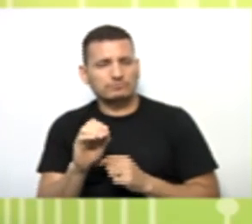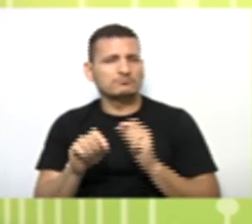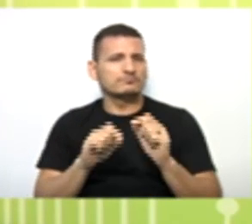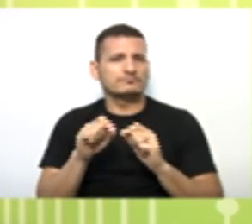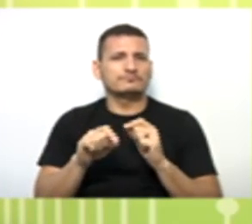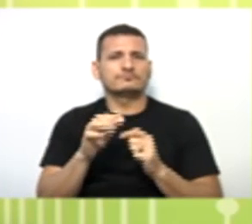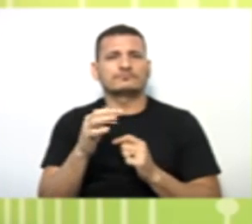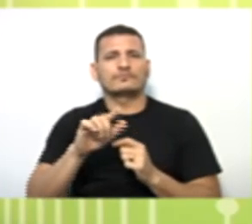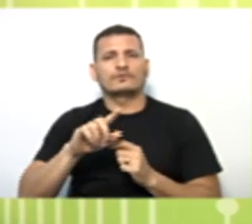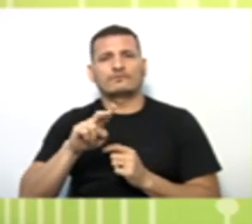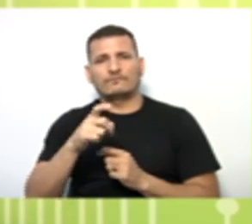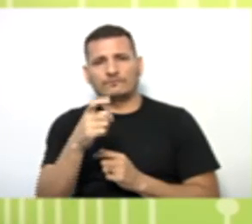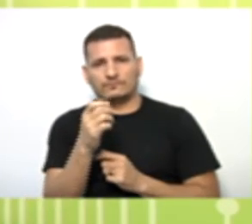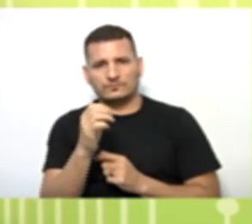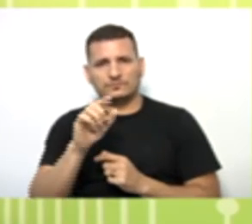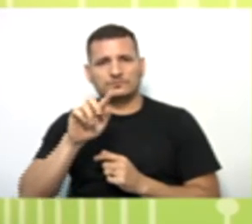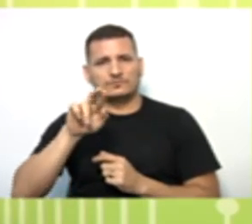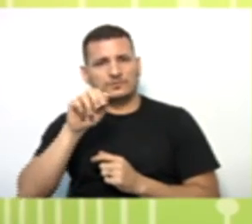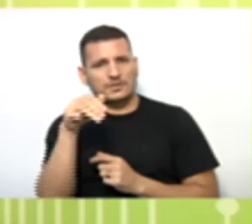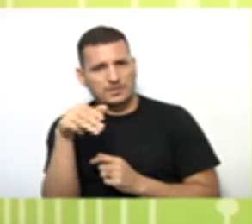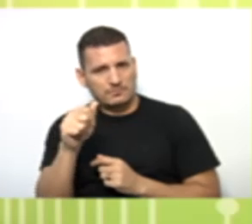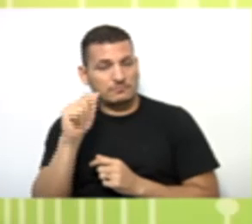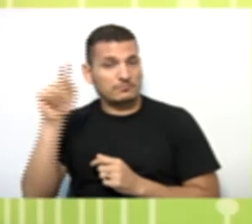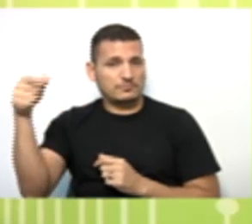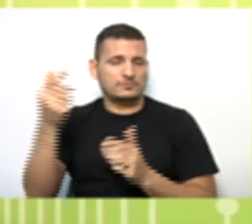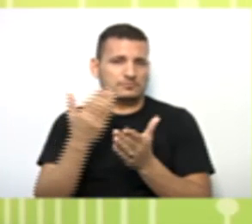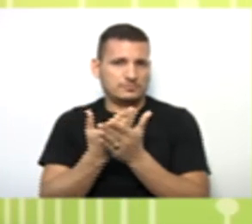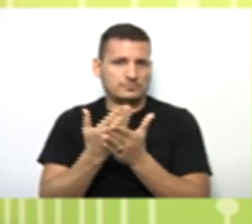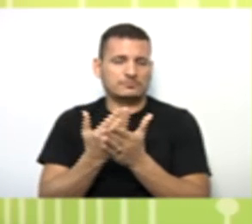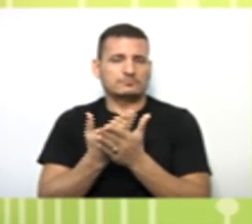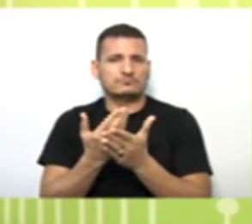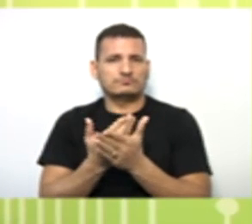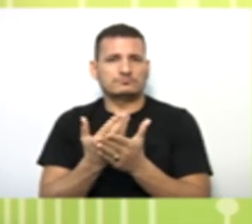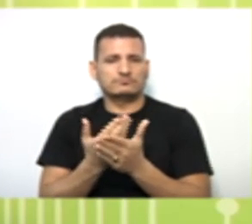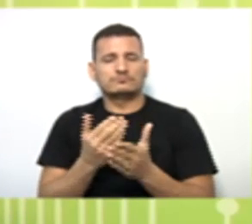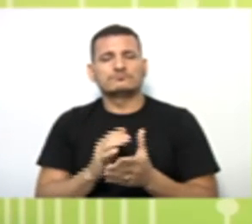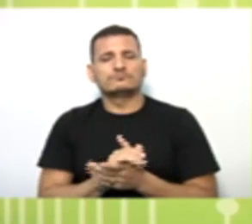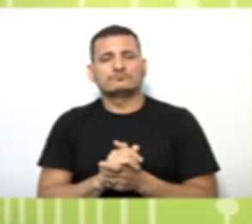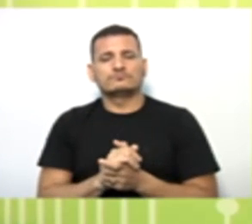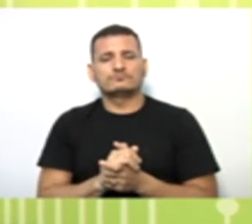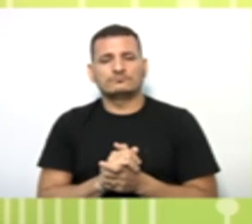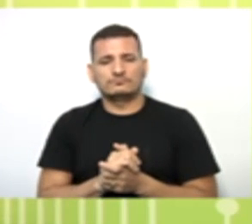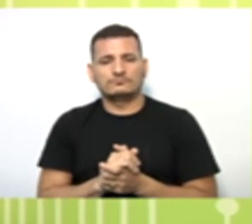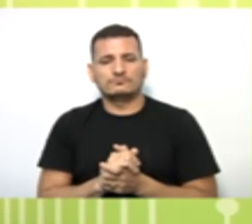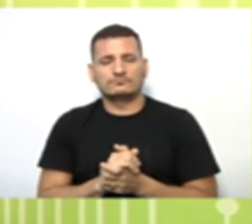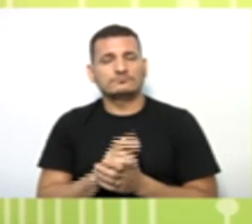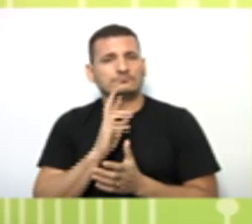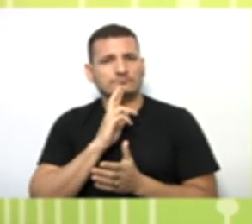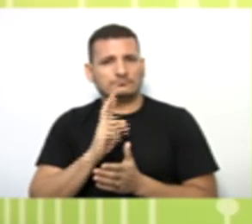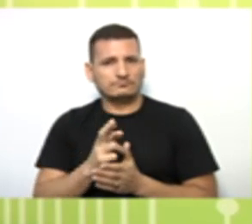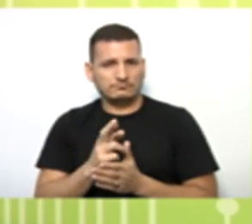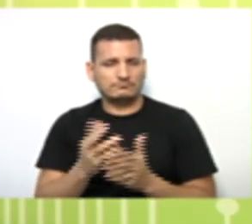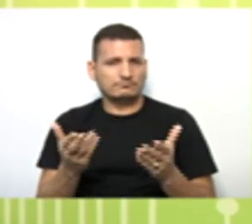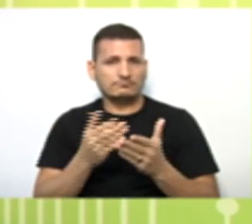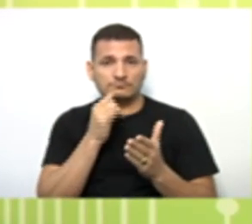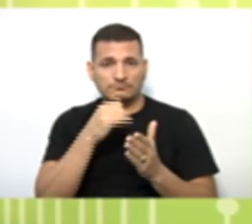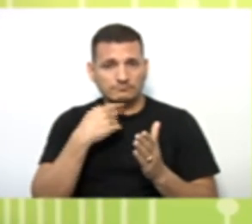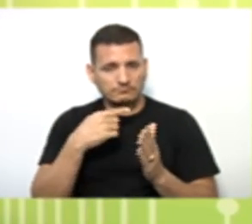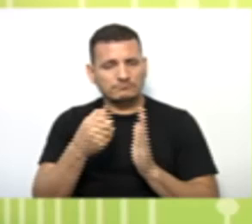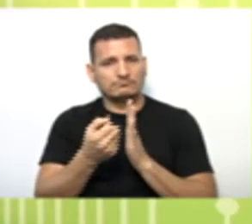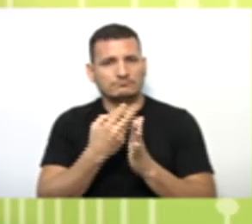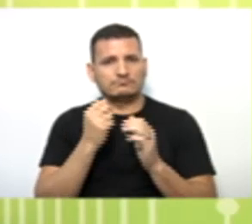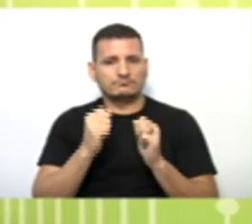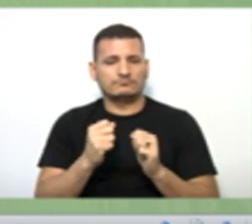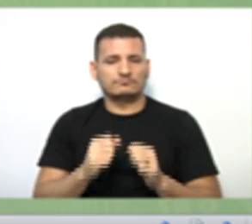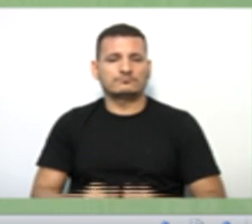é fluxograma? A próxima aula a gente já vai estudar um pouquinho sobre isso, mas se você quiser se adiantando também, a gente já responde aqui agora, não tem nenhum problema não, tá?